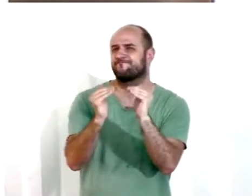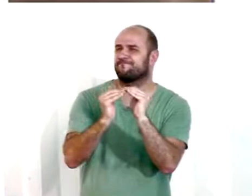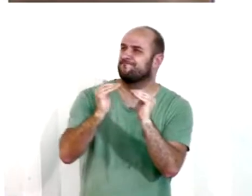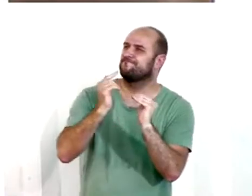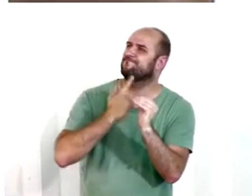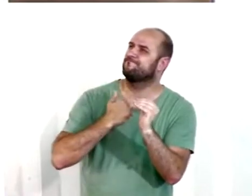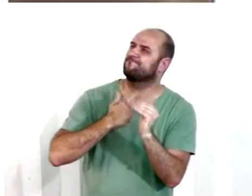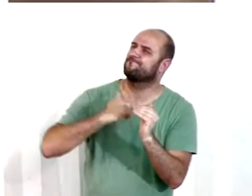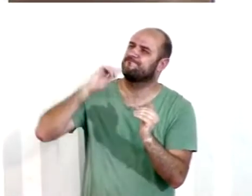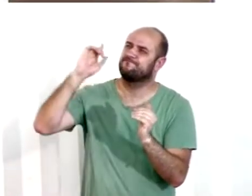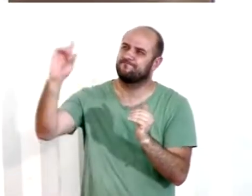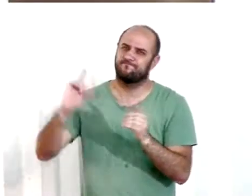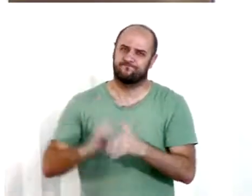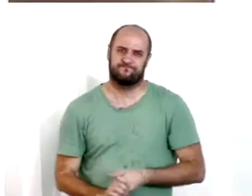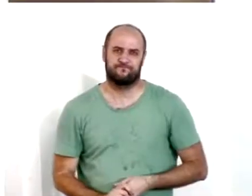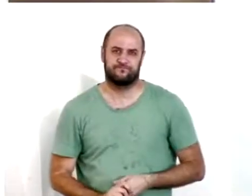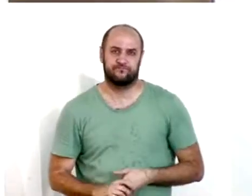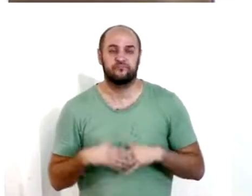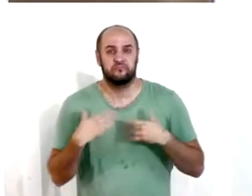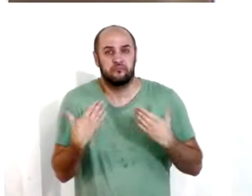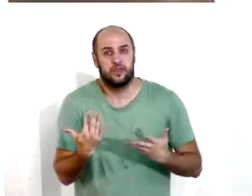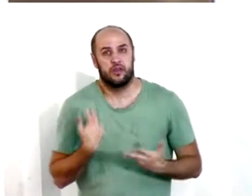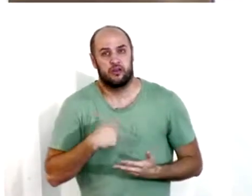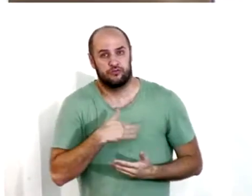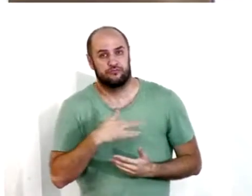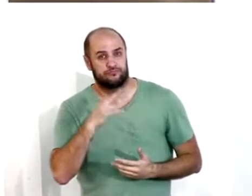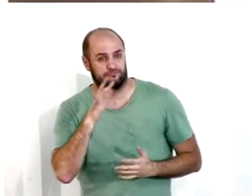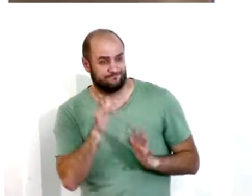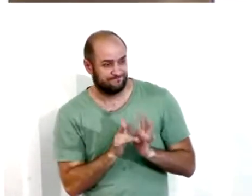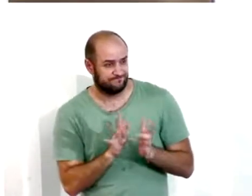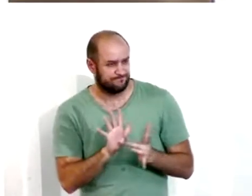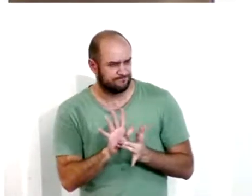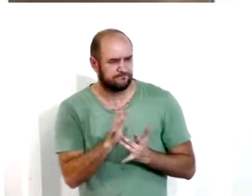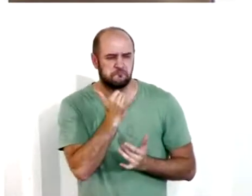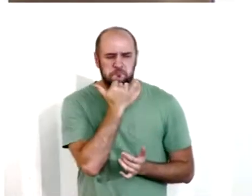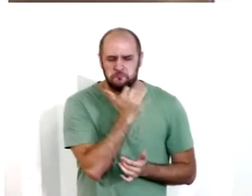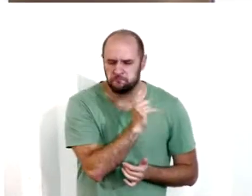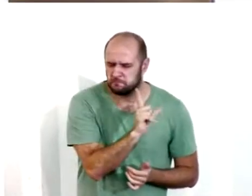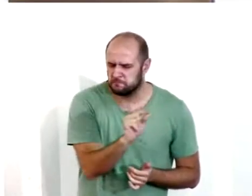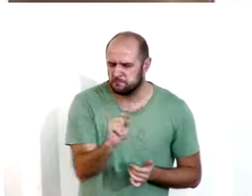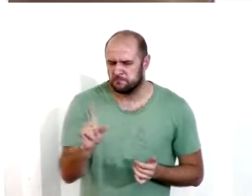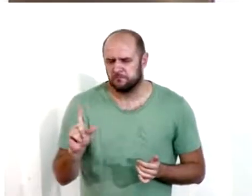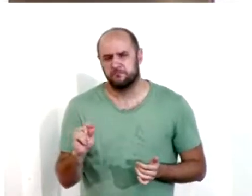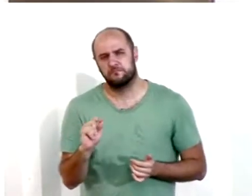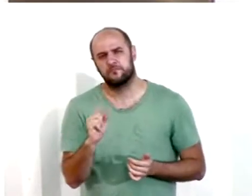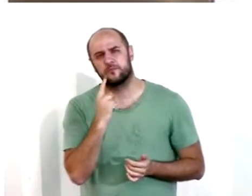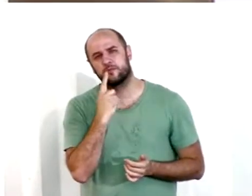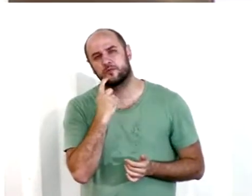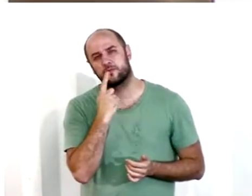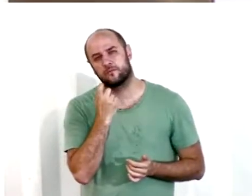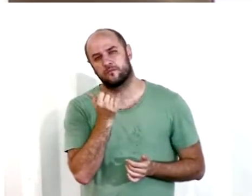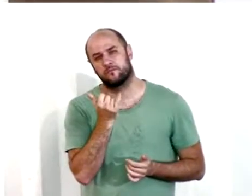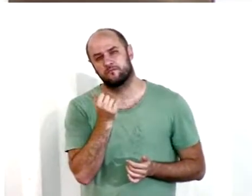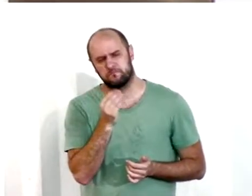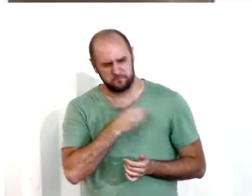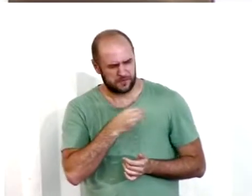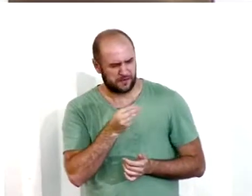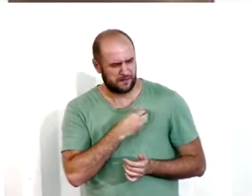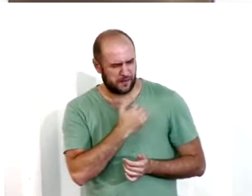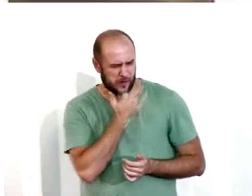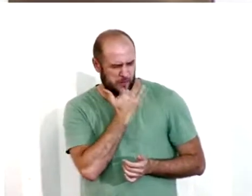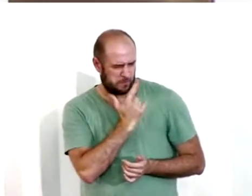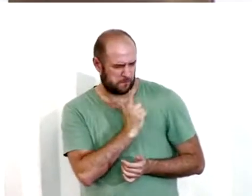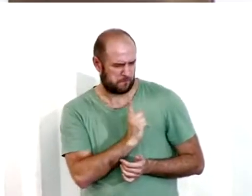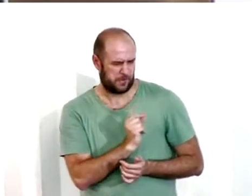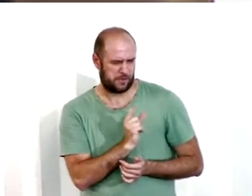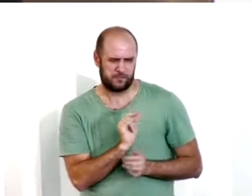Então, em Cristo nós temos a redenção pelo sangue, a remissão dos pecados. E